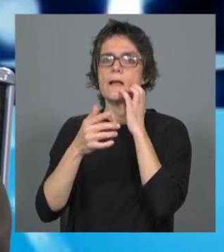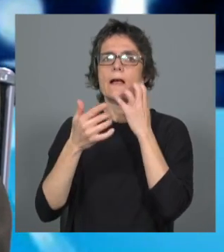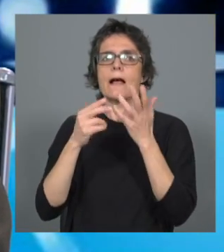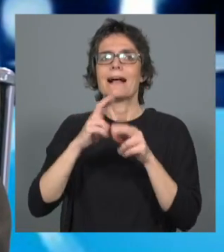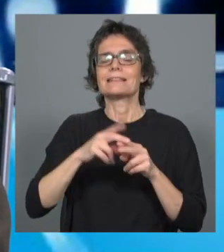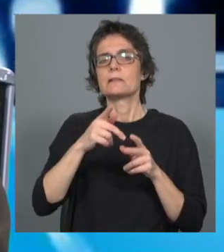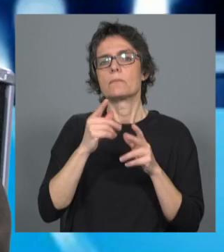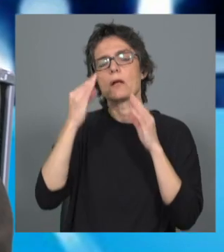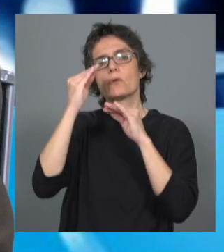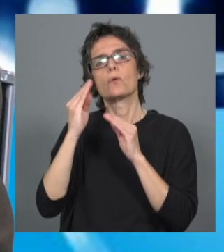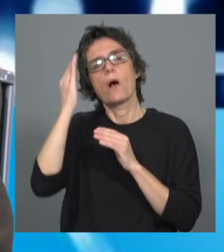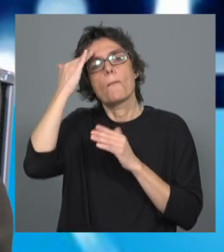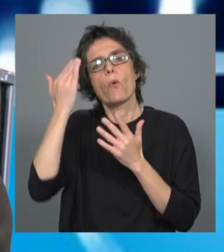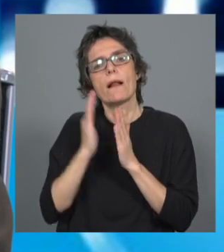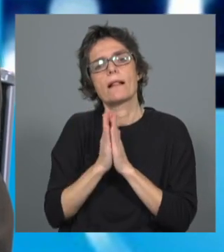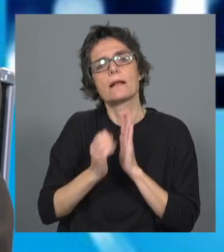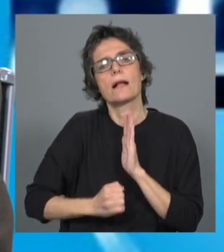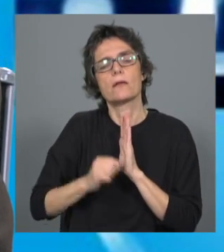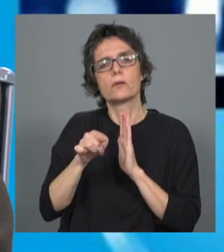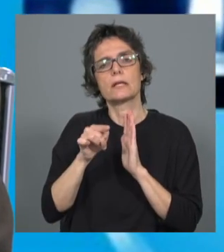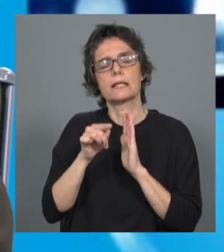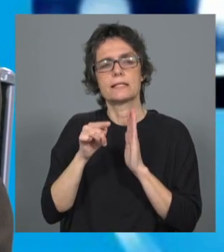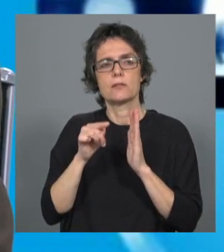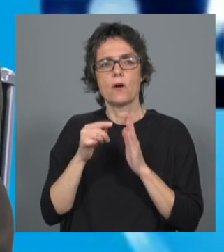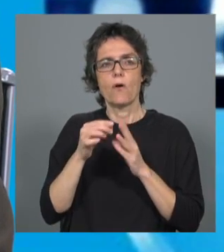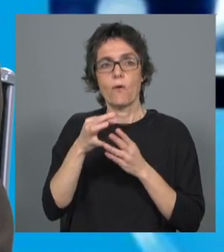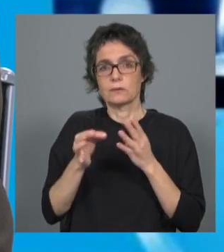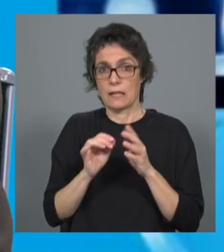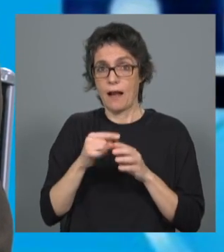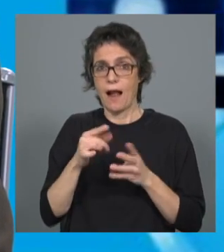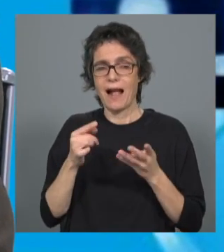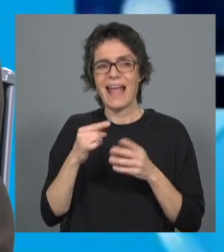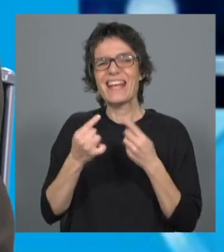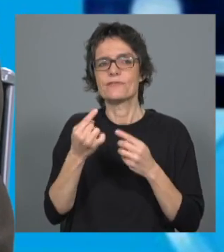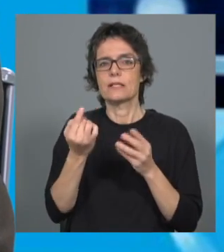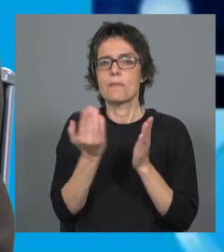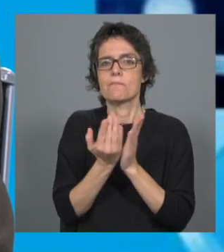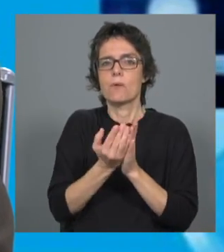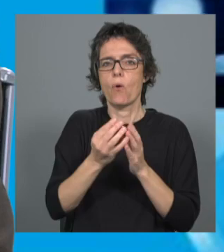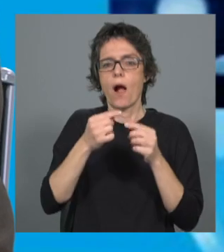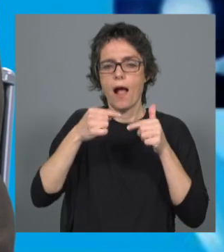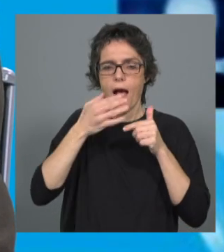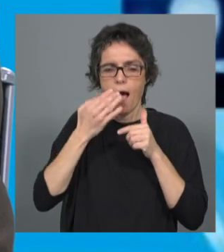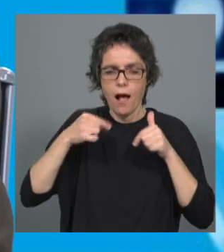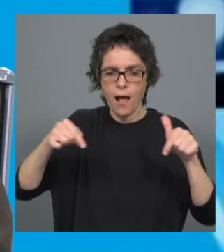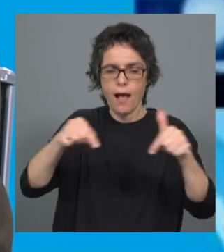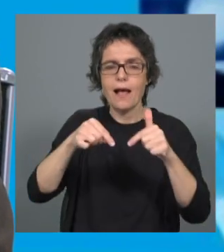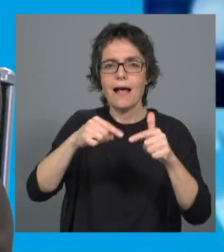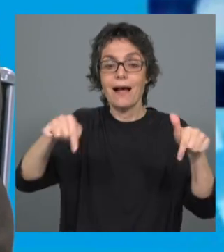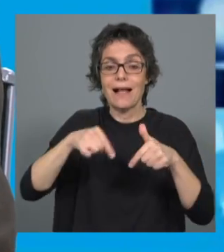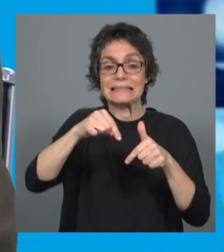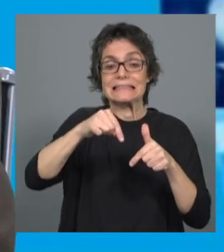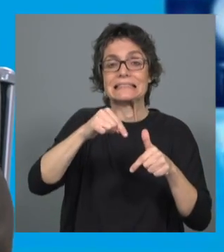que estava muitas vezes confinada ao seu próprio espaço, ao espaço de sala de aula, e teve muita projeção exatamente nesse tipo